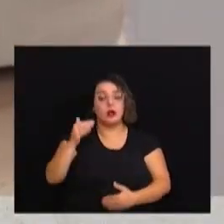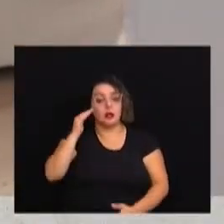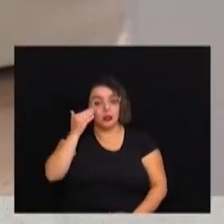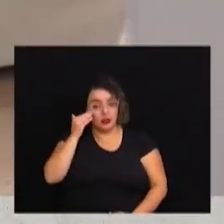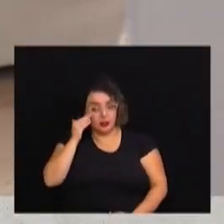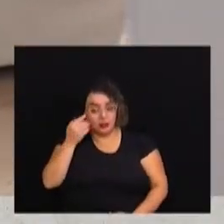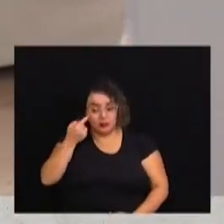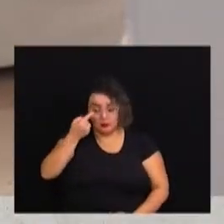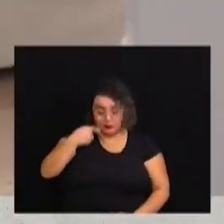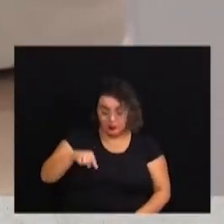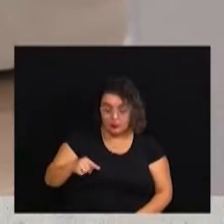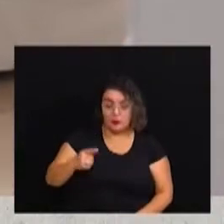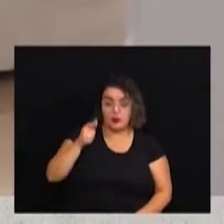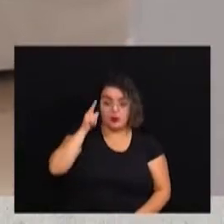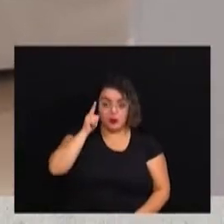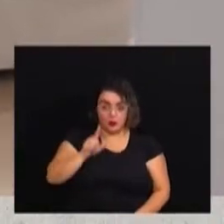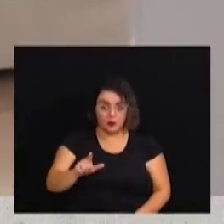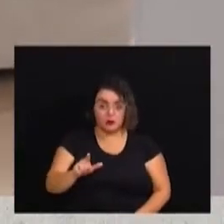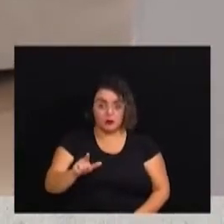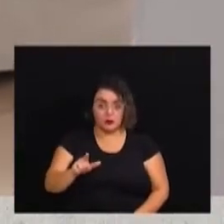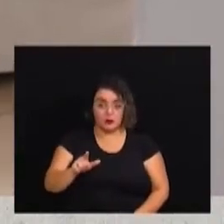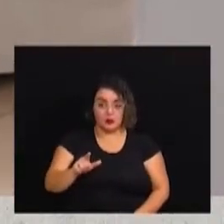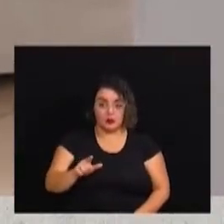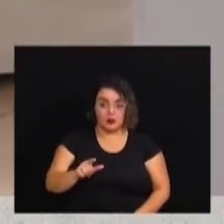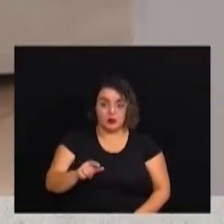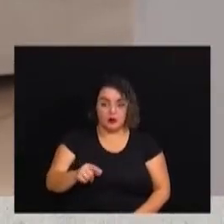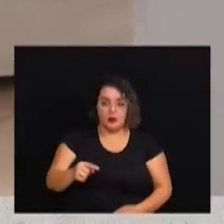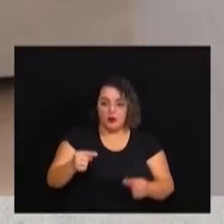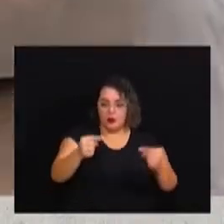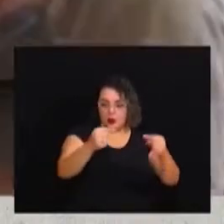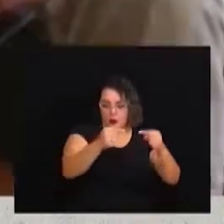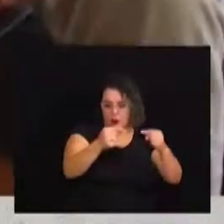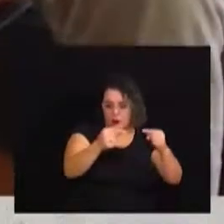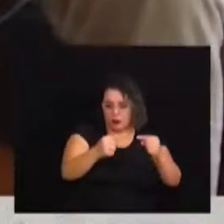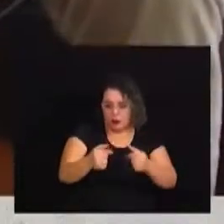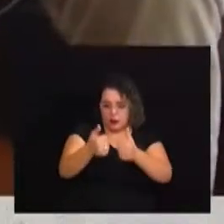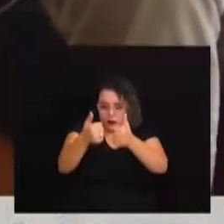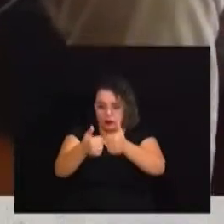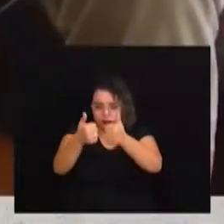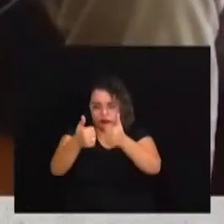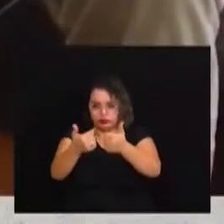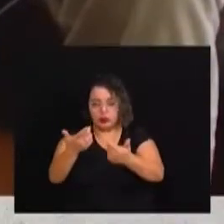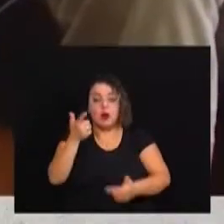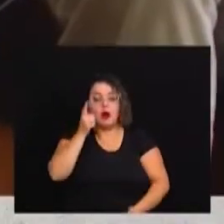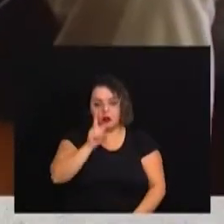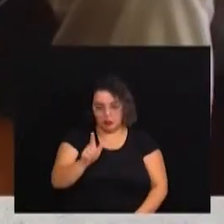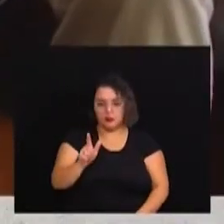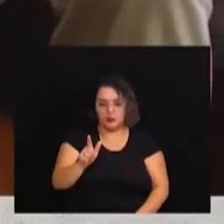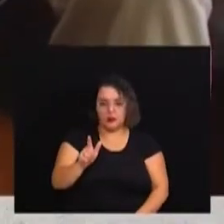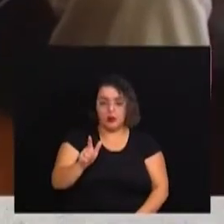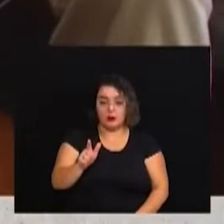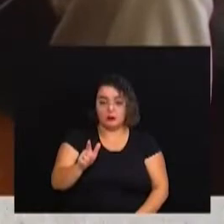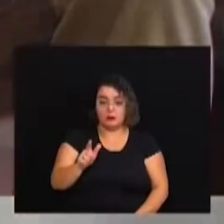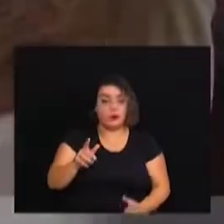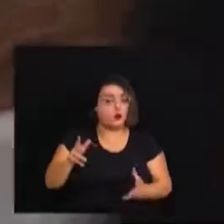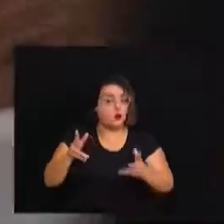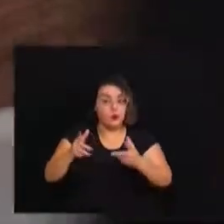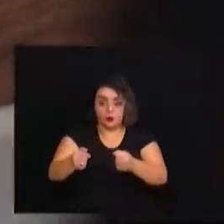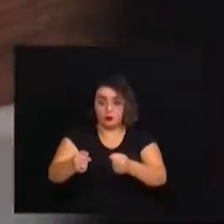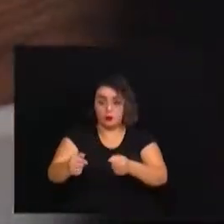identificando o nosso perfil, a gente consegue, olhando os pontos positivos e negativos, eu consigo